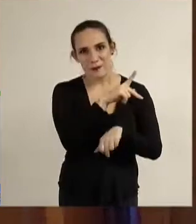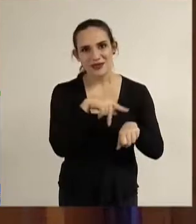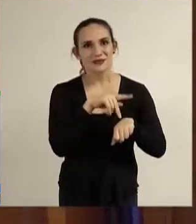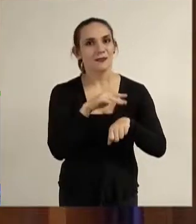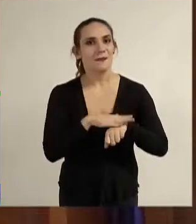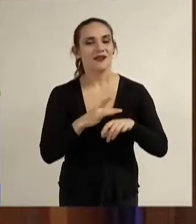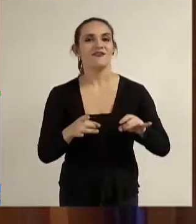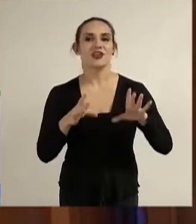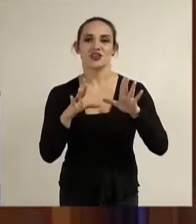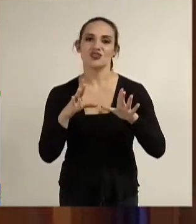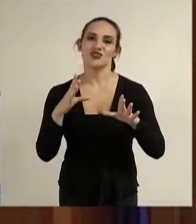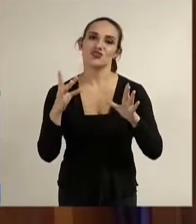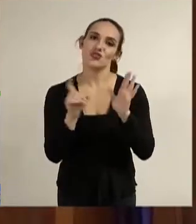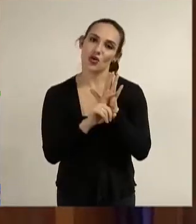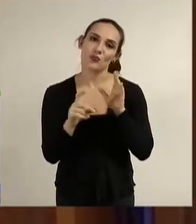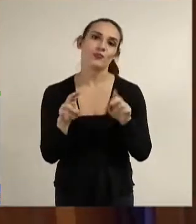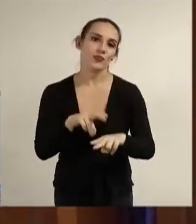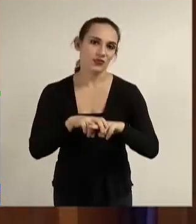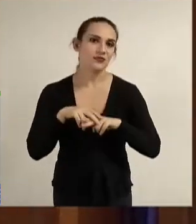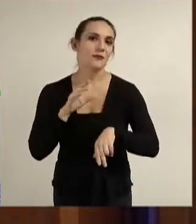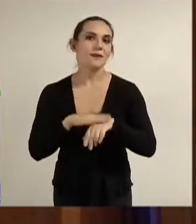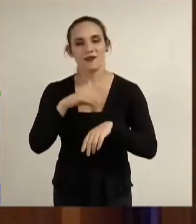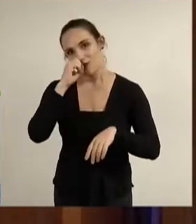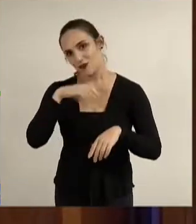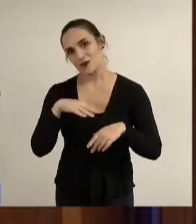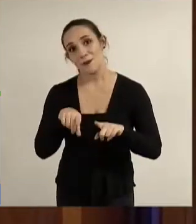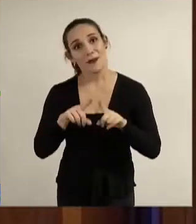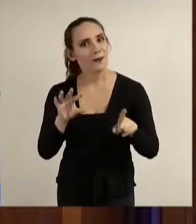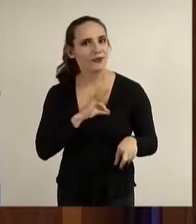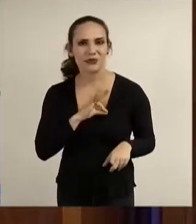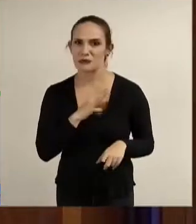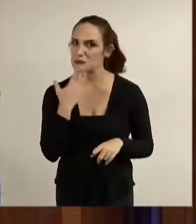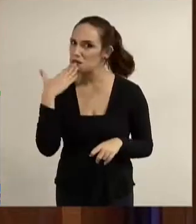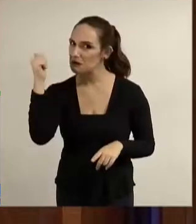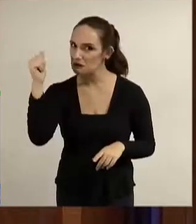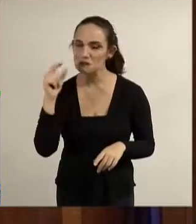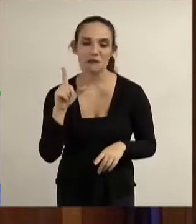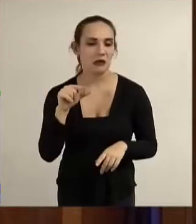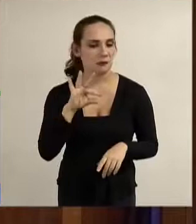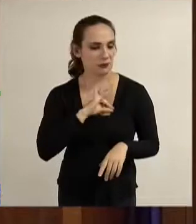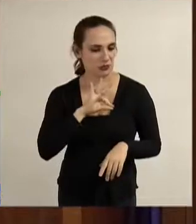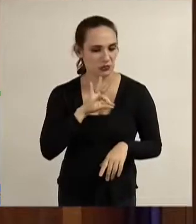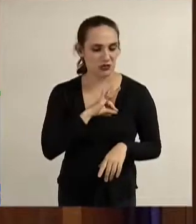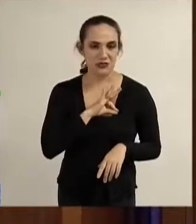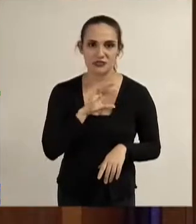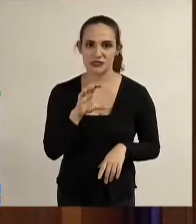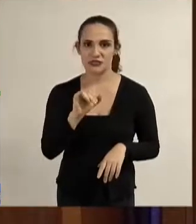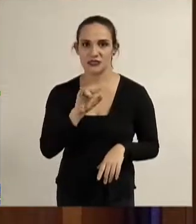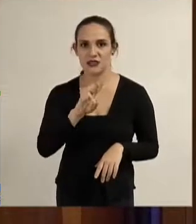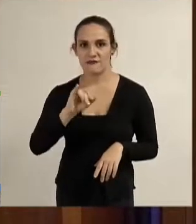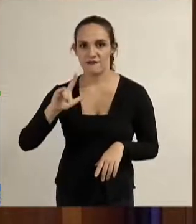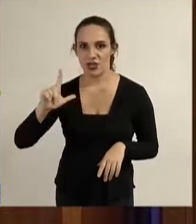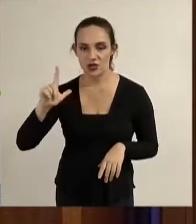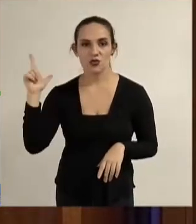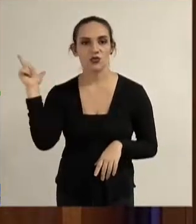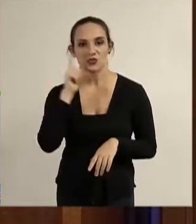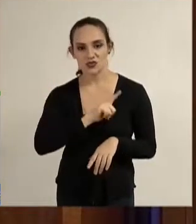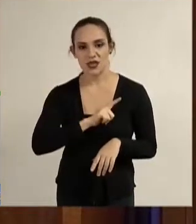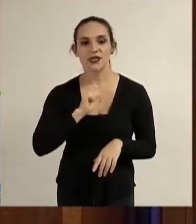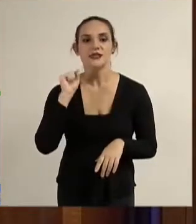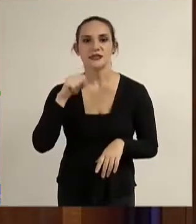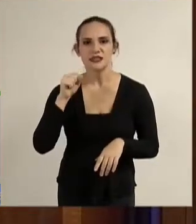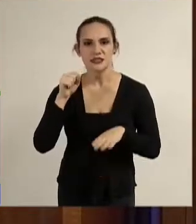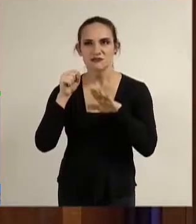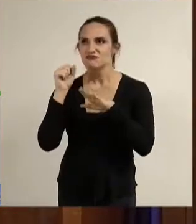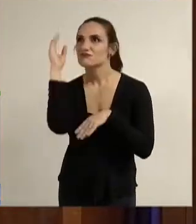questão da violência, tem sido uma das melhores. A Polícia Civil, que elucida, no